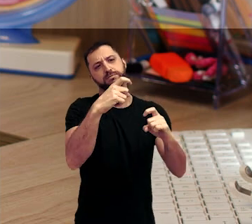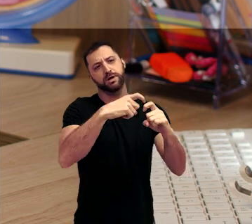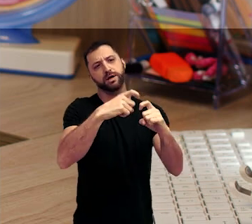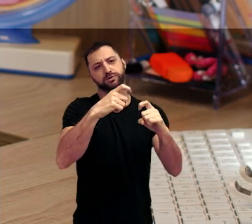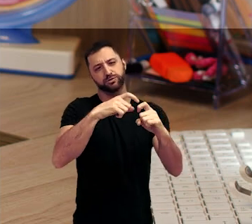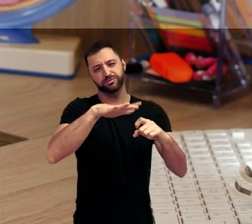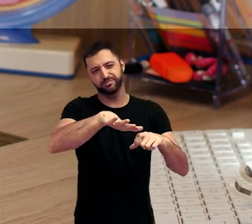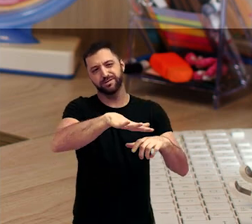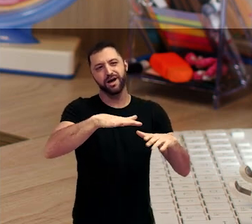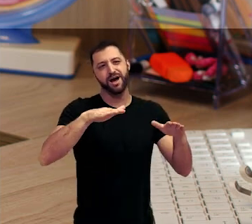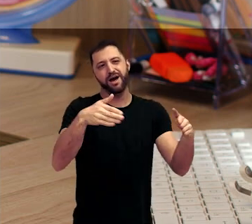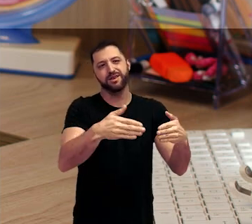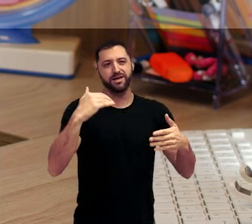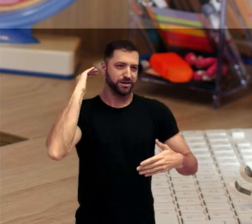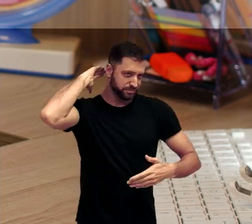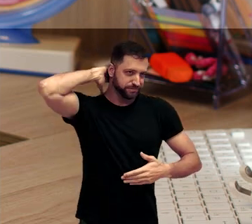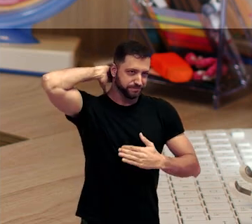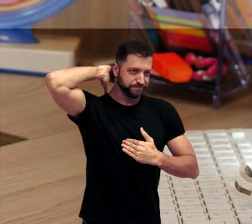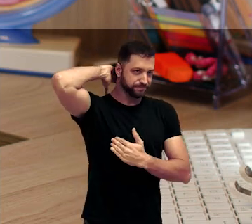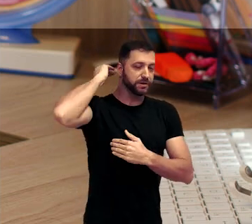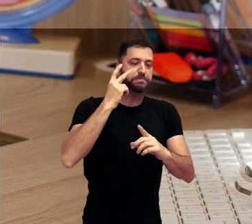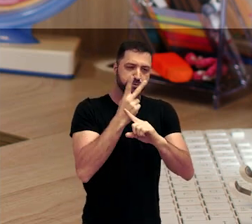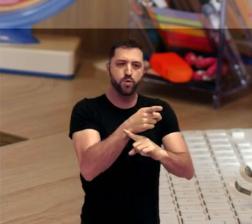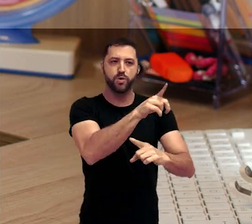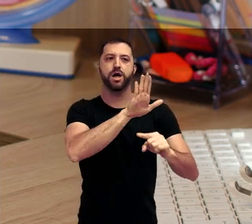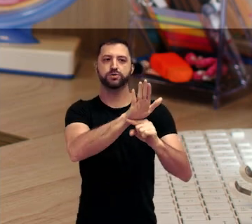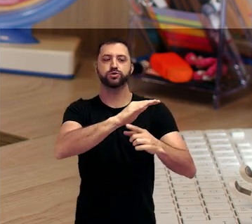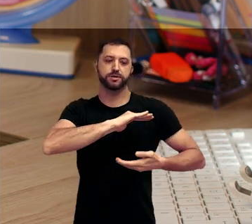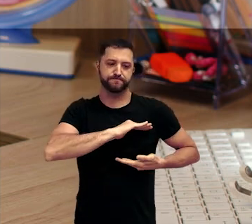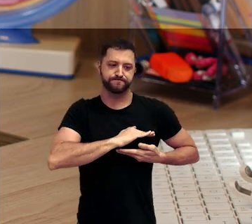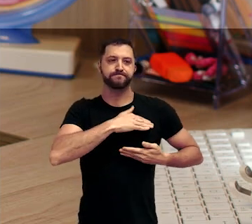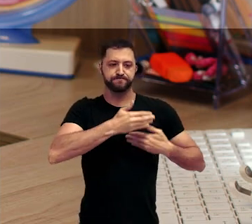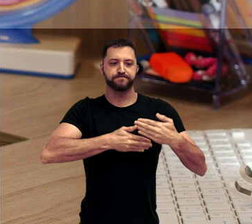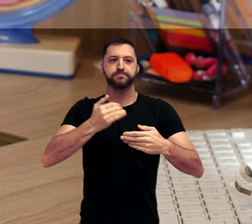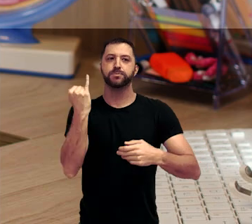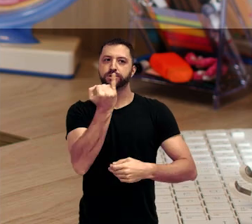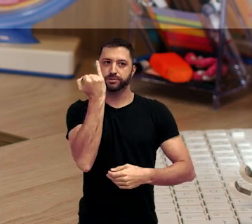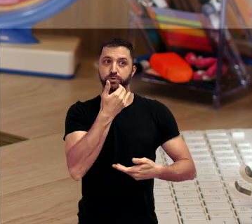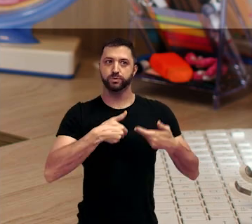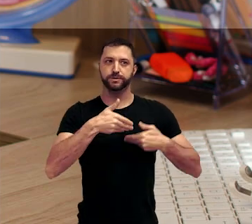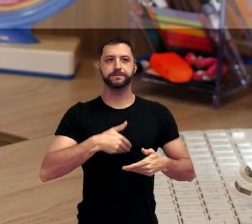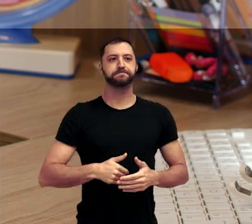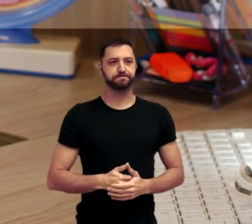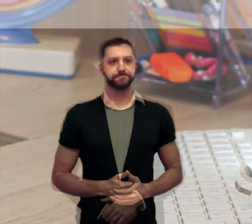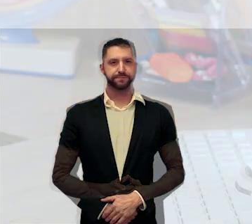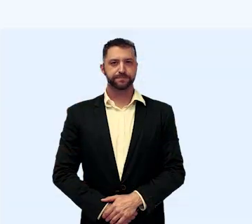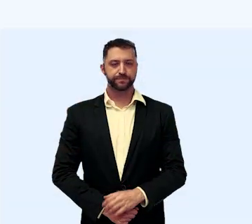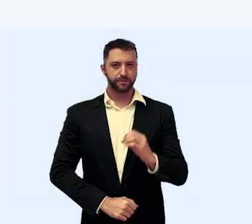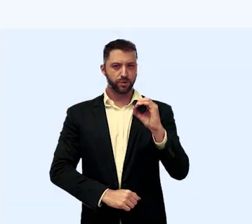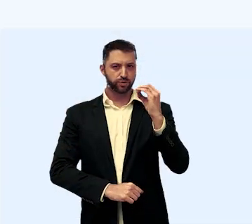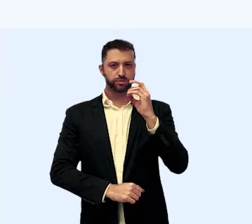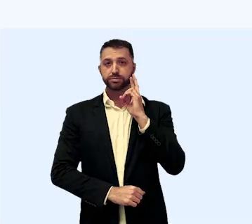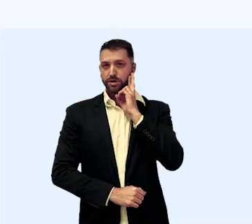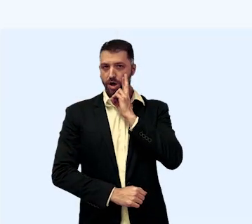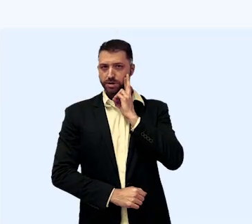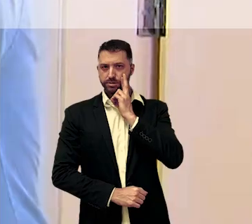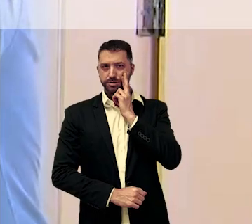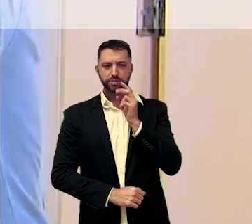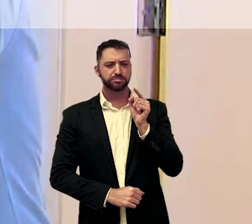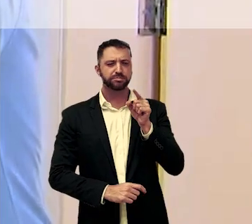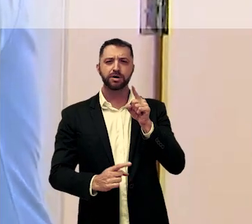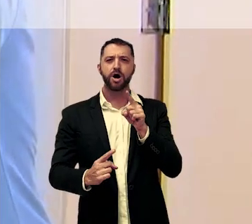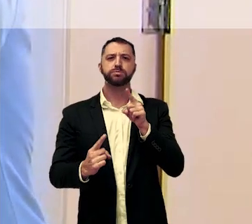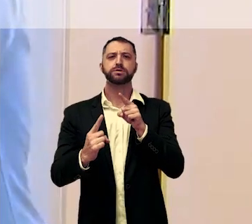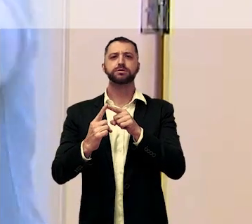que te acompanha ou com o mastologista para poder ver o período correto para fazer essa mamografia. O Outubro Rosa